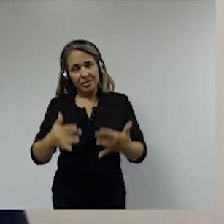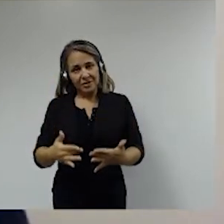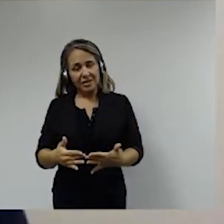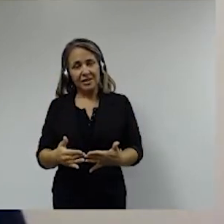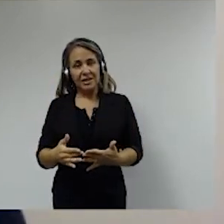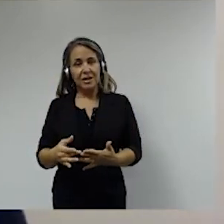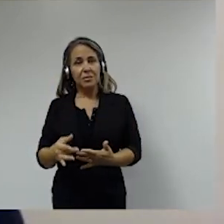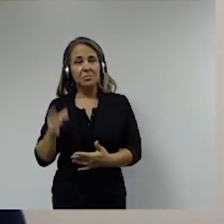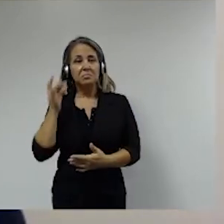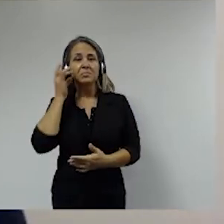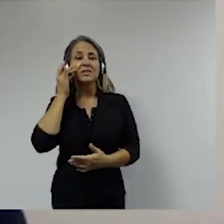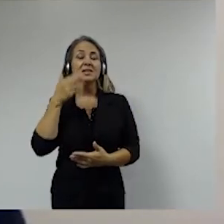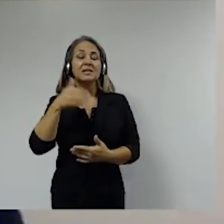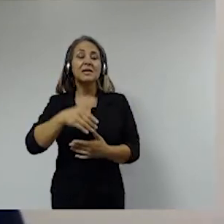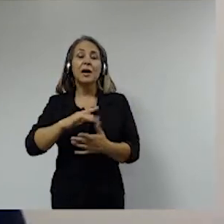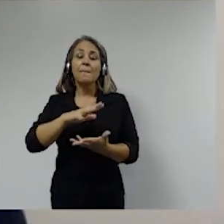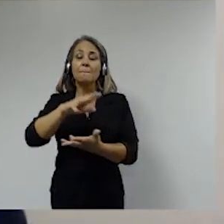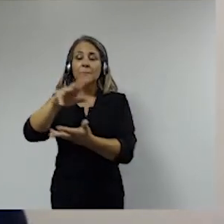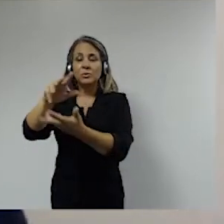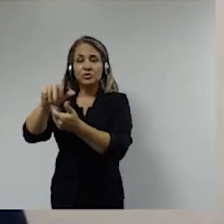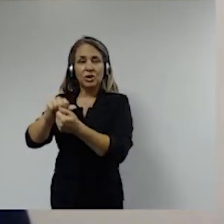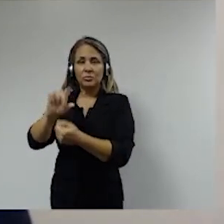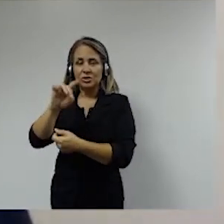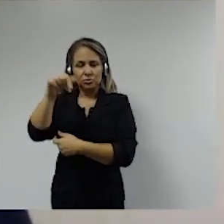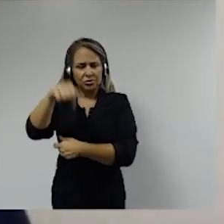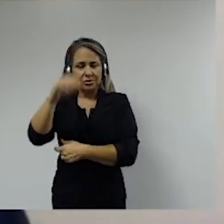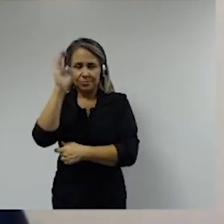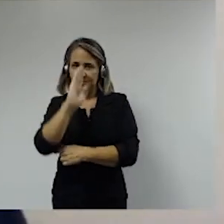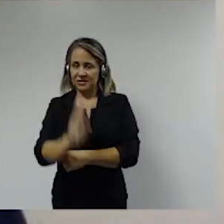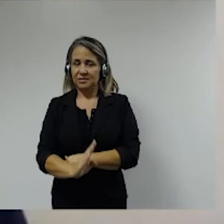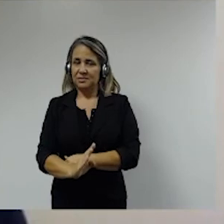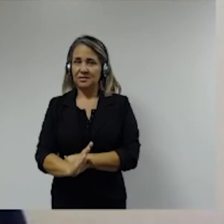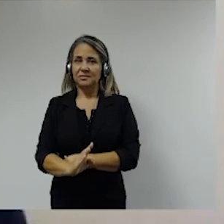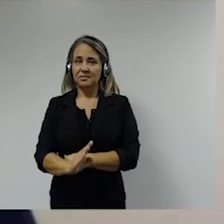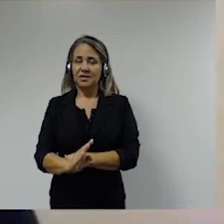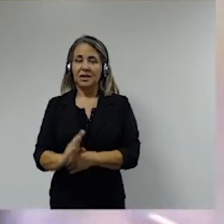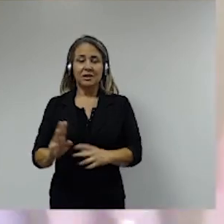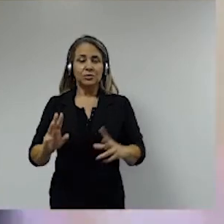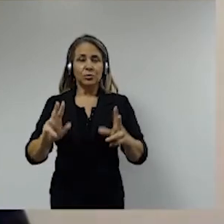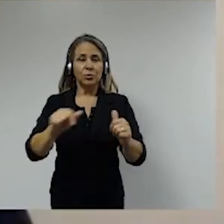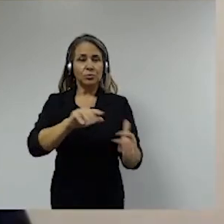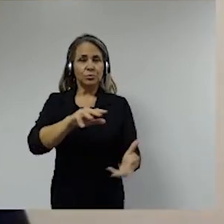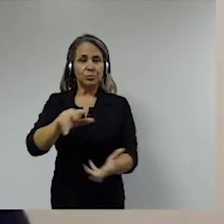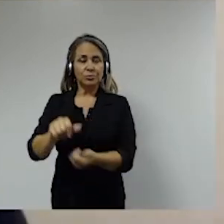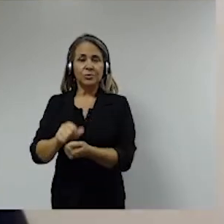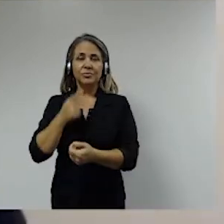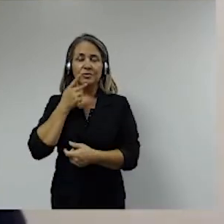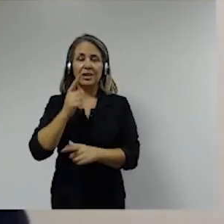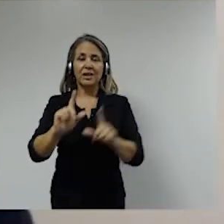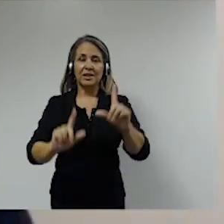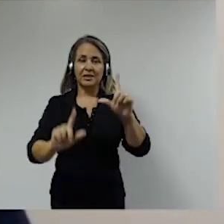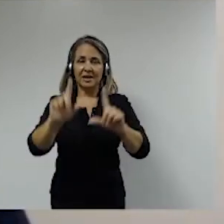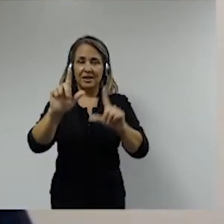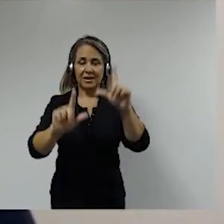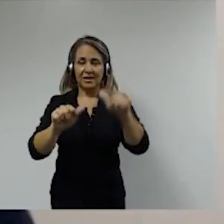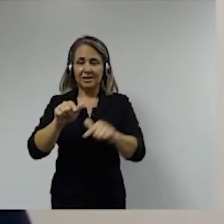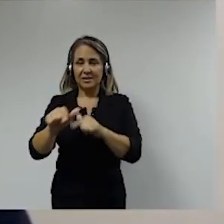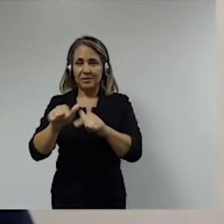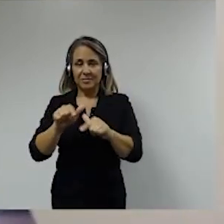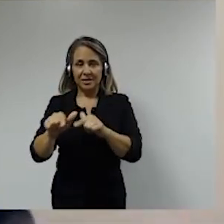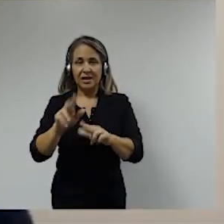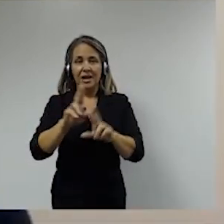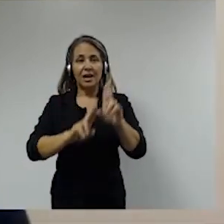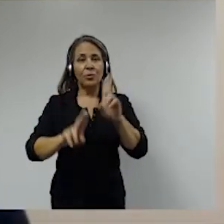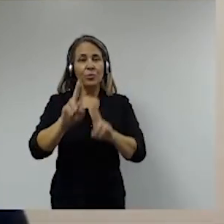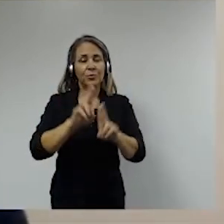tendência mundial, não só no Brasil, mas nessa tendência mundial de adoção do teletrabalho. E quando eu falo em teletrabalho aqui, uso um